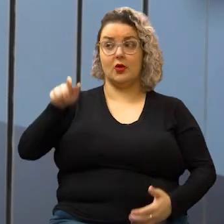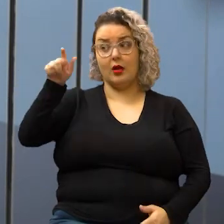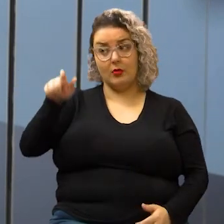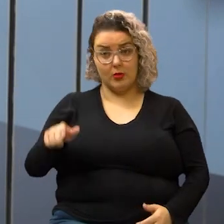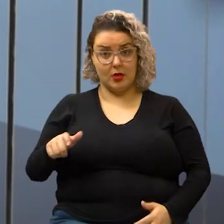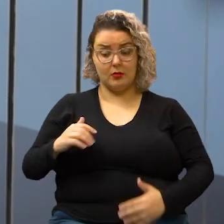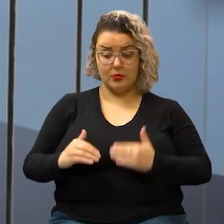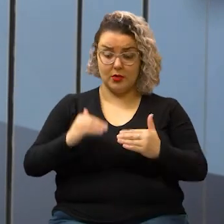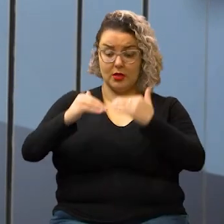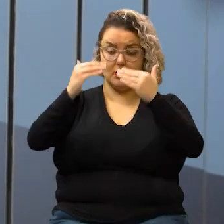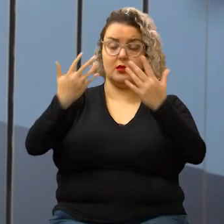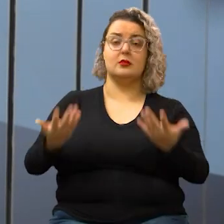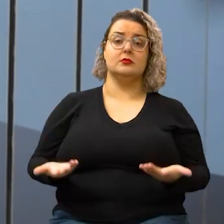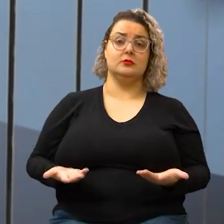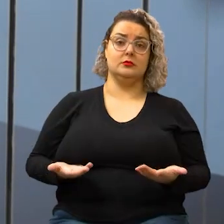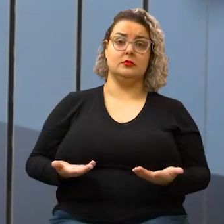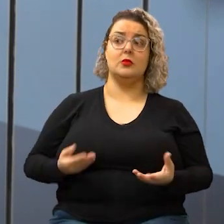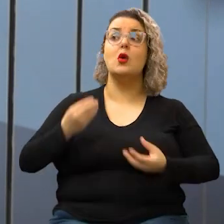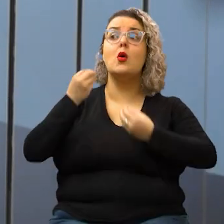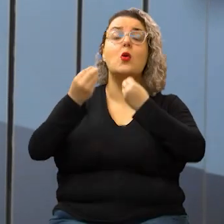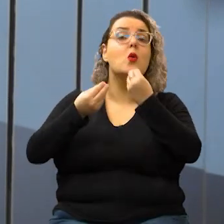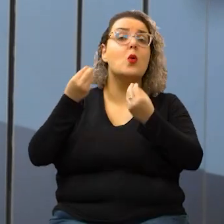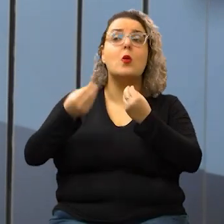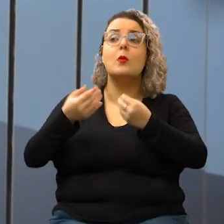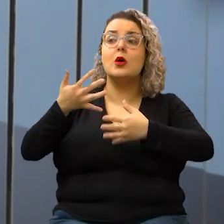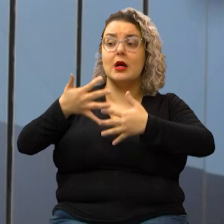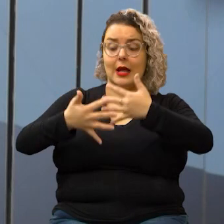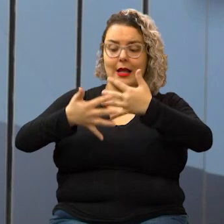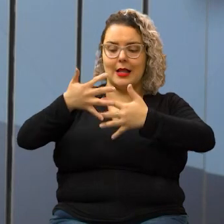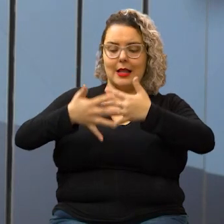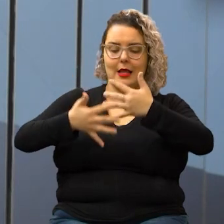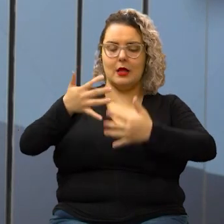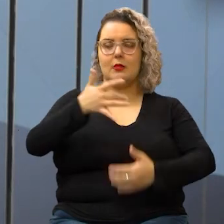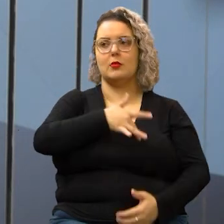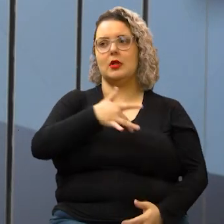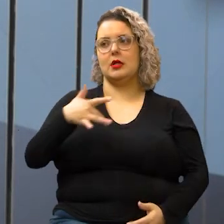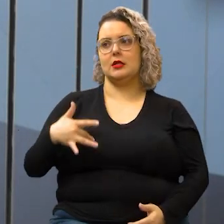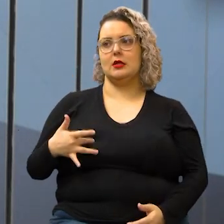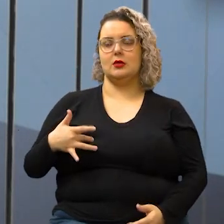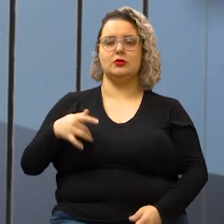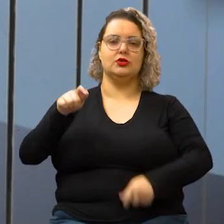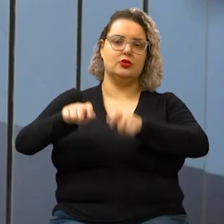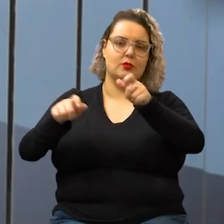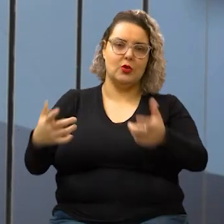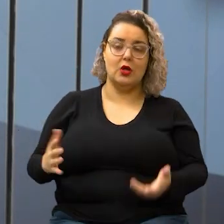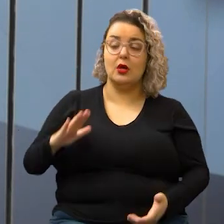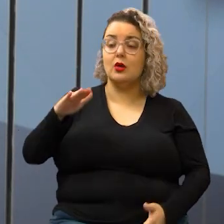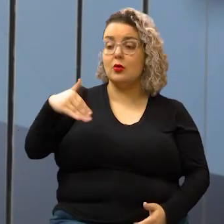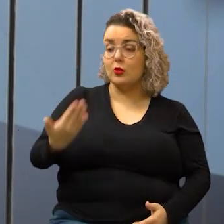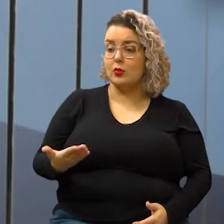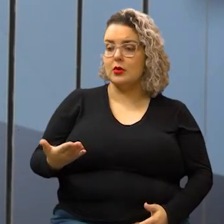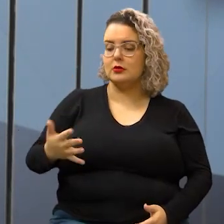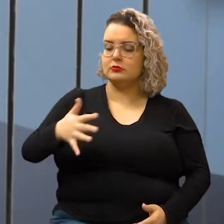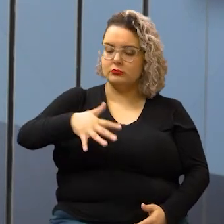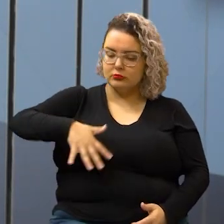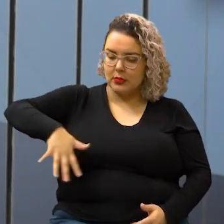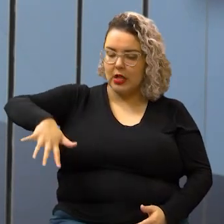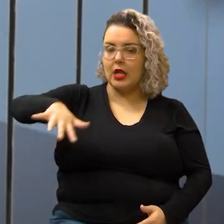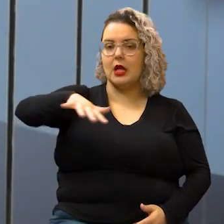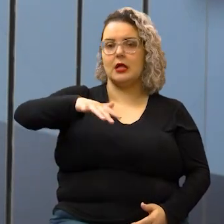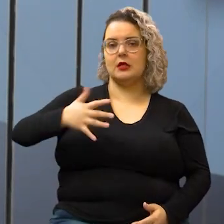em fase de desenvolvimento, como que ela pode comprometer a saúde daquela pessoa. Então, Sim. quando a gente vai para esse